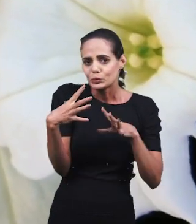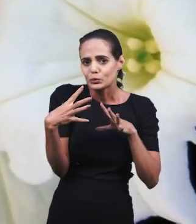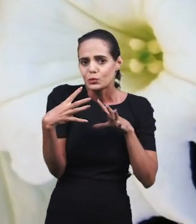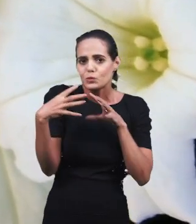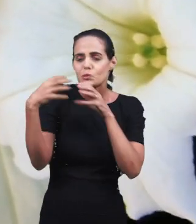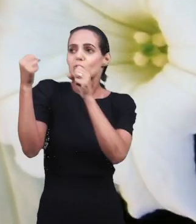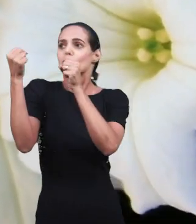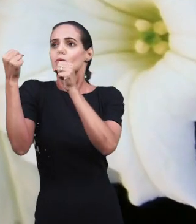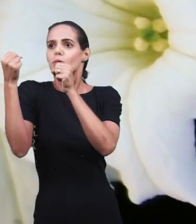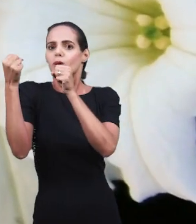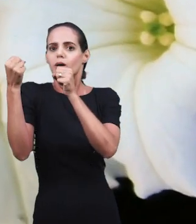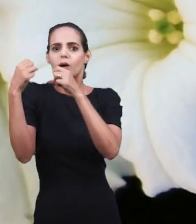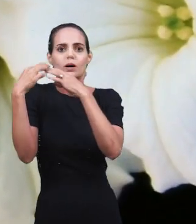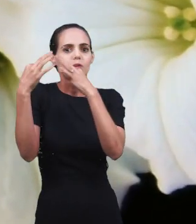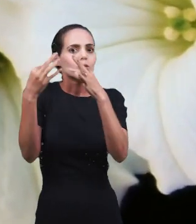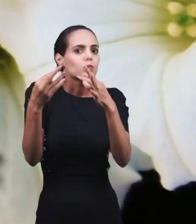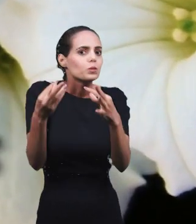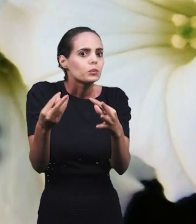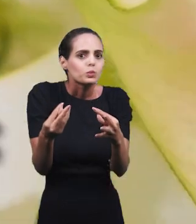levou,